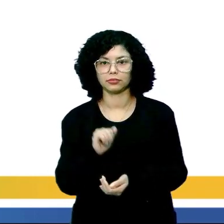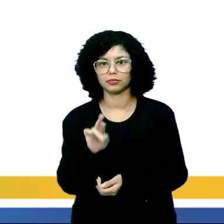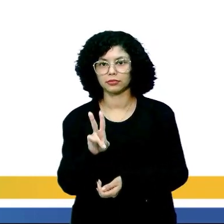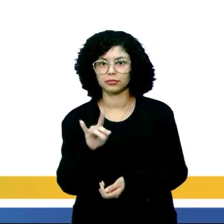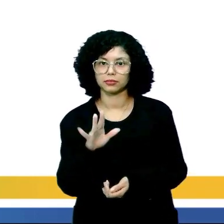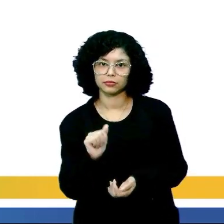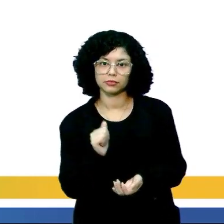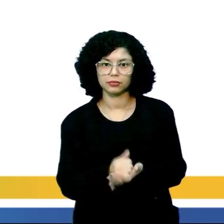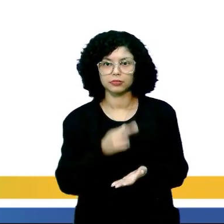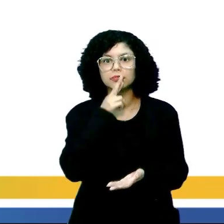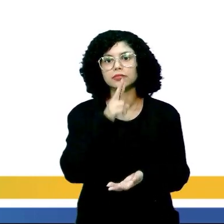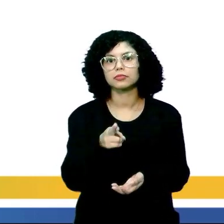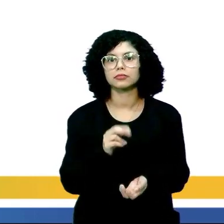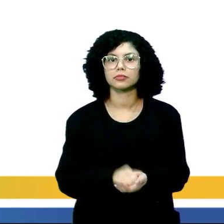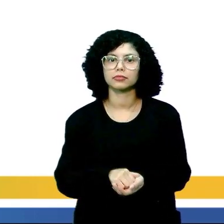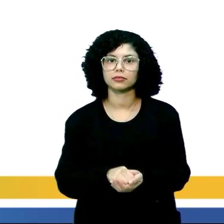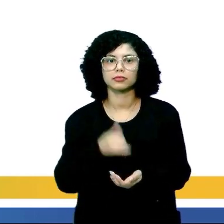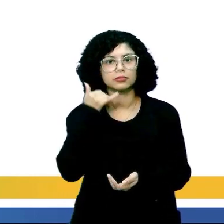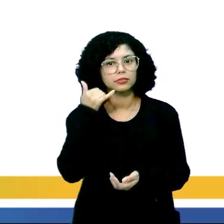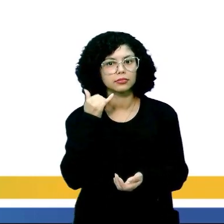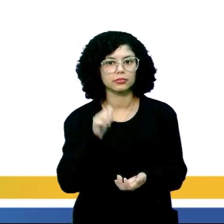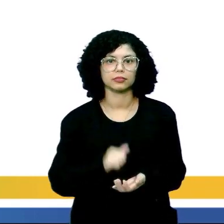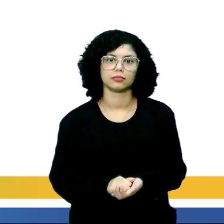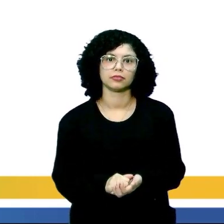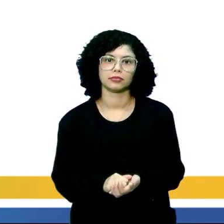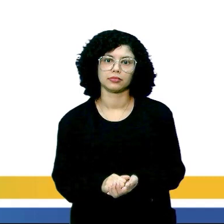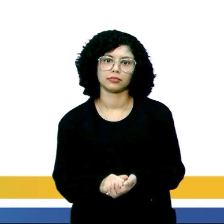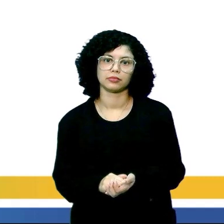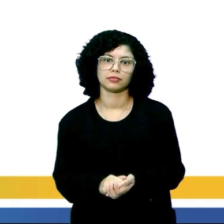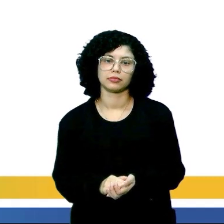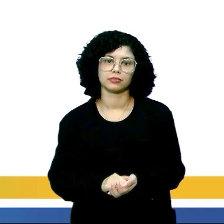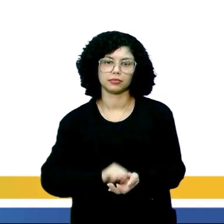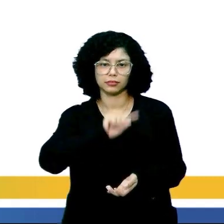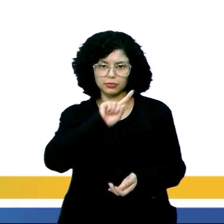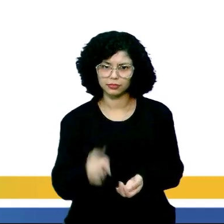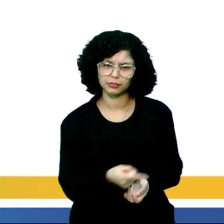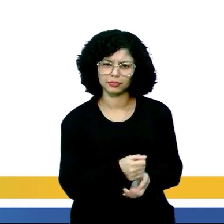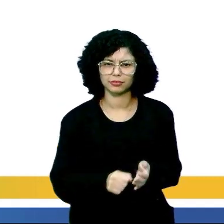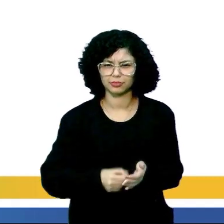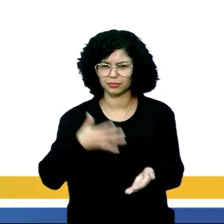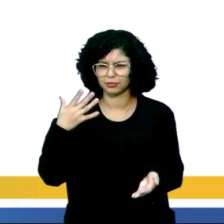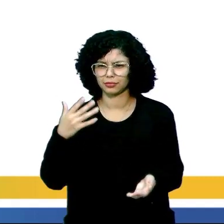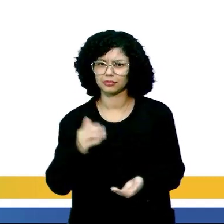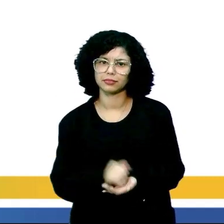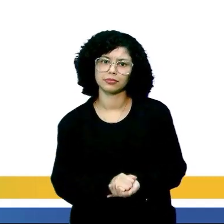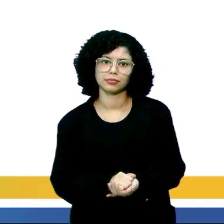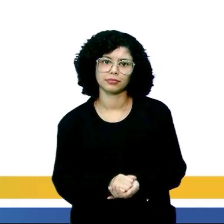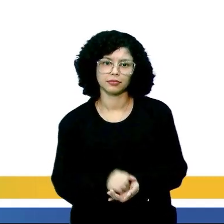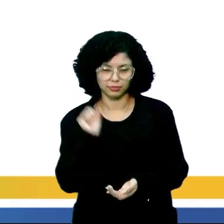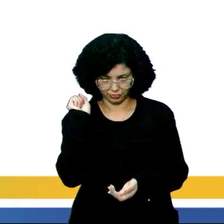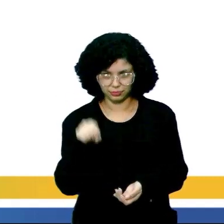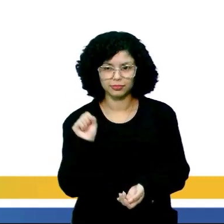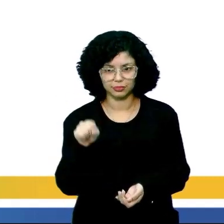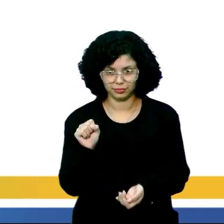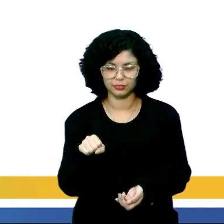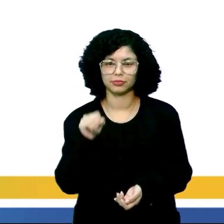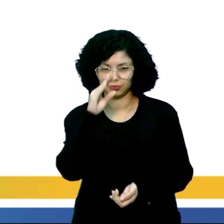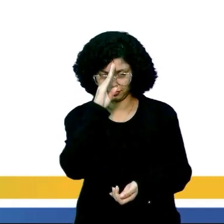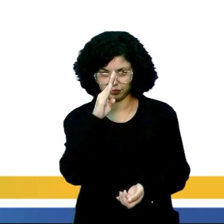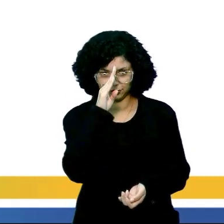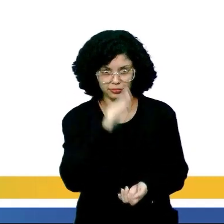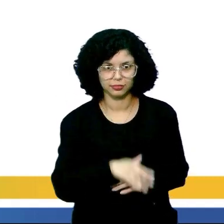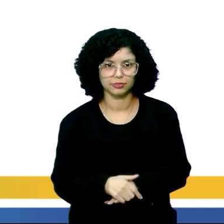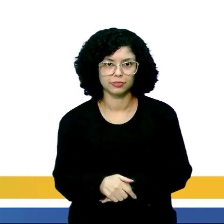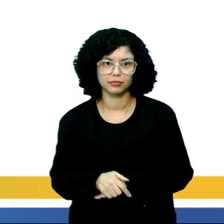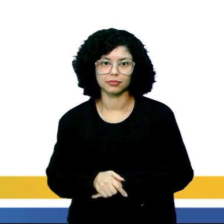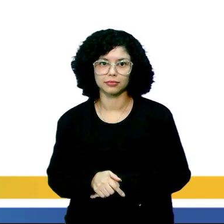E responde a chamada. Faz as 1 milhão de atualizações. Aí o homem diz, sim senhor,